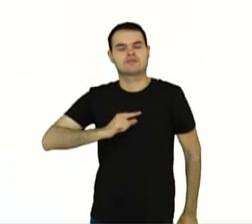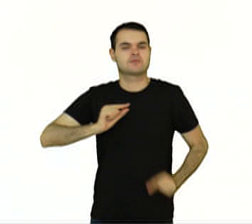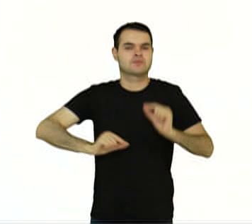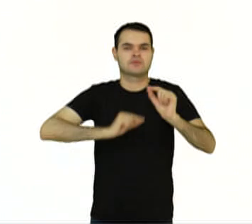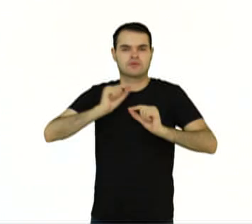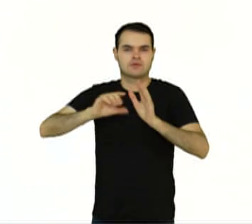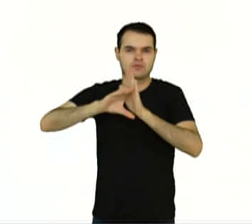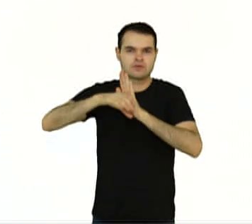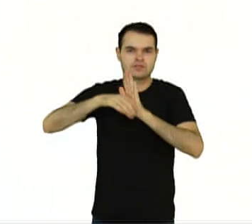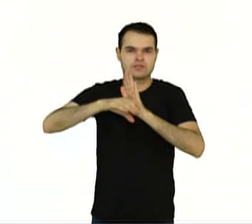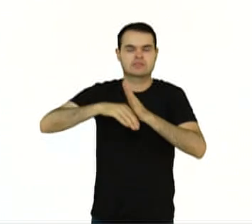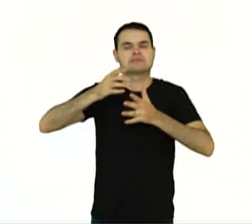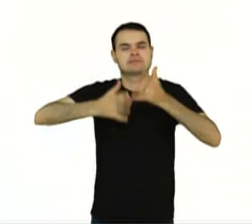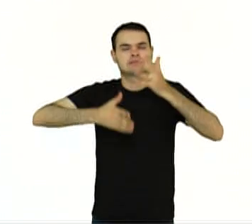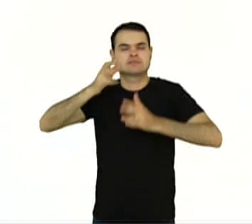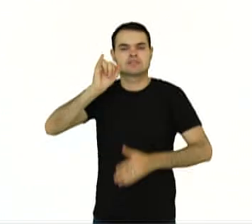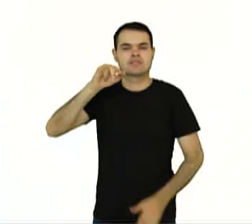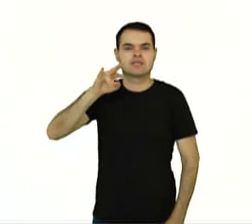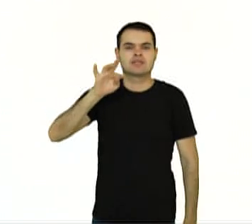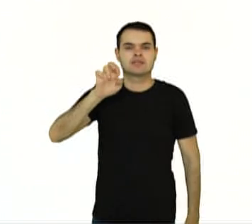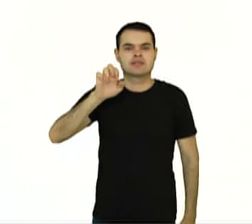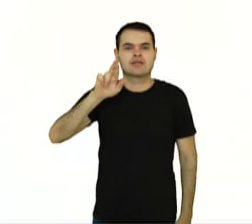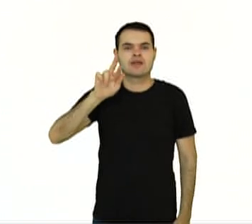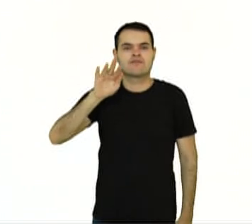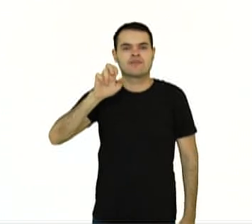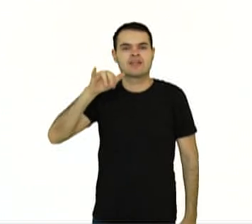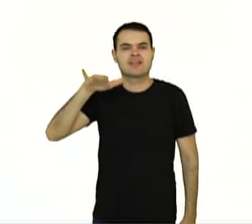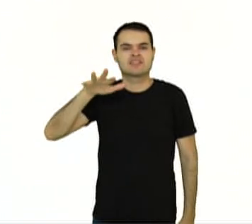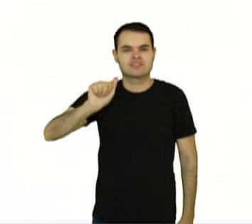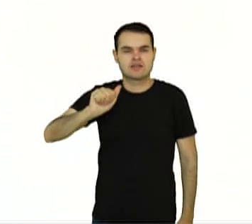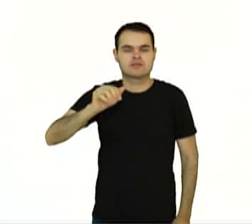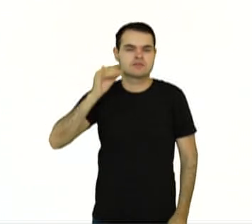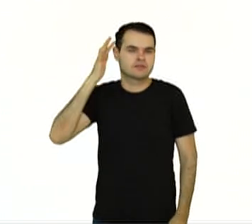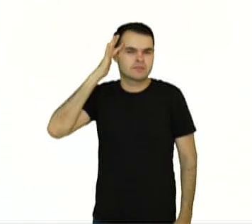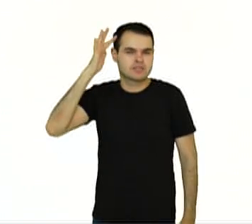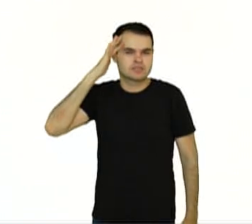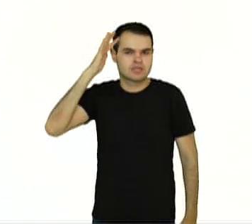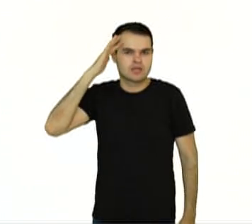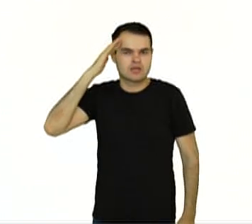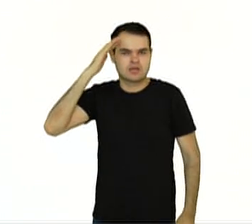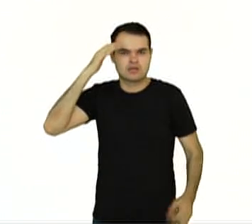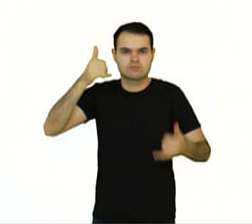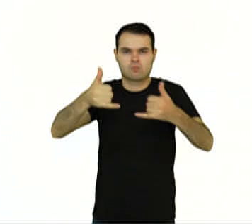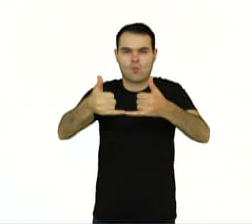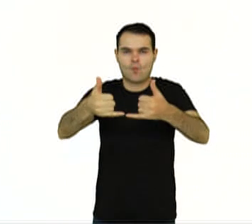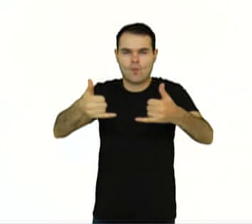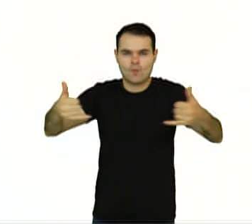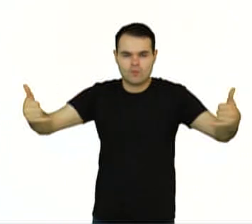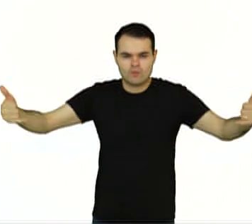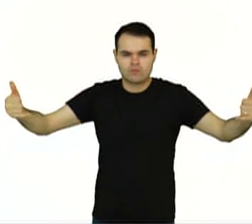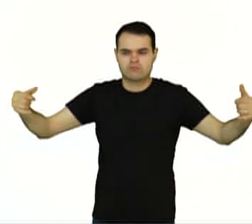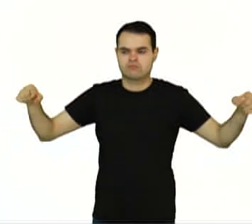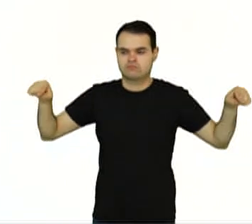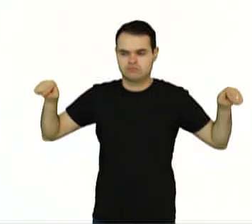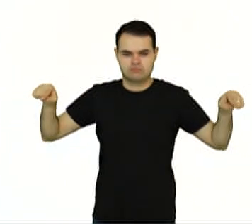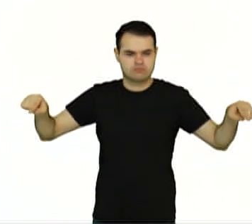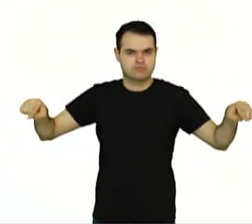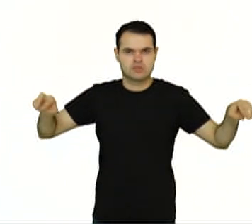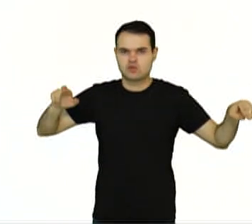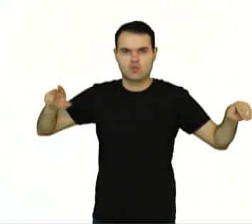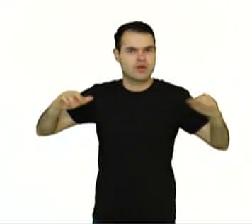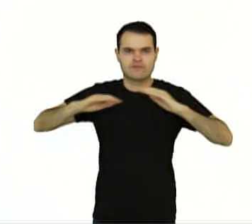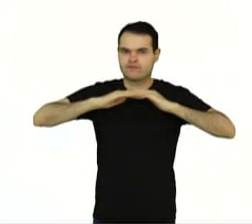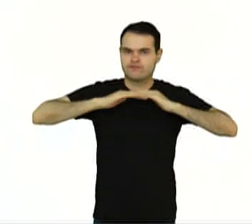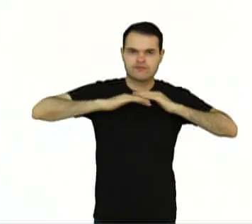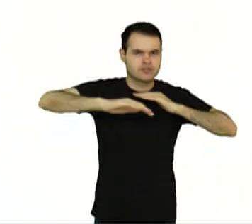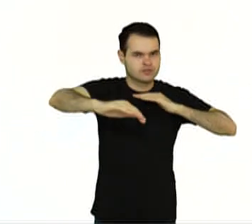interferência de ondas. Olha o que nos diz ali, ó. Vamos imaginar uma corda, onde as duas extremidades não são